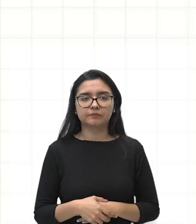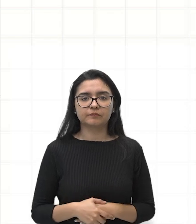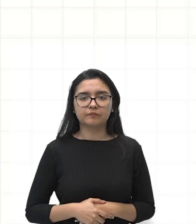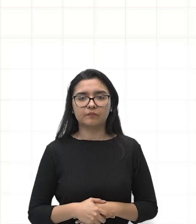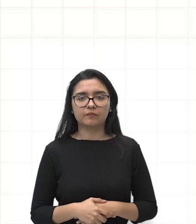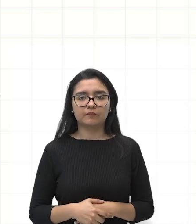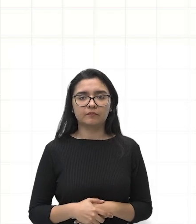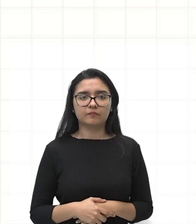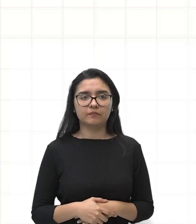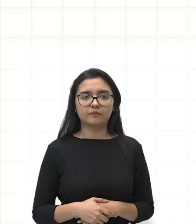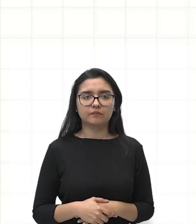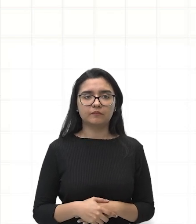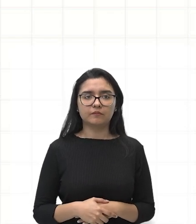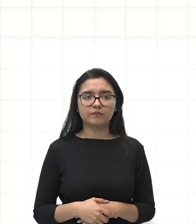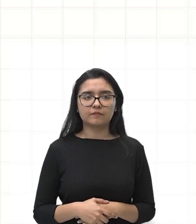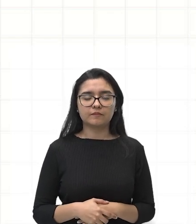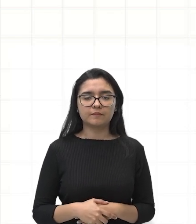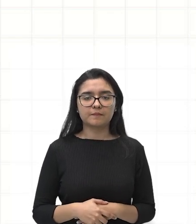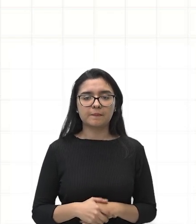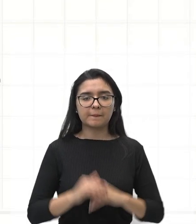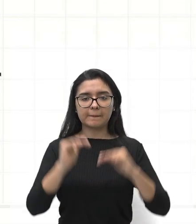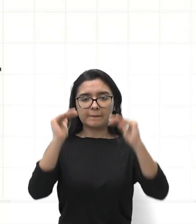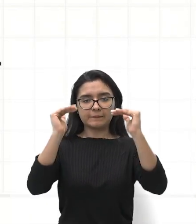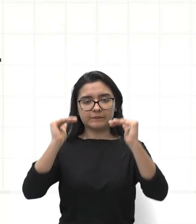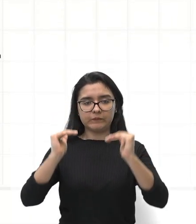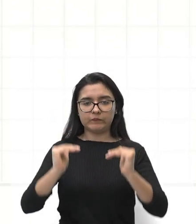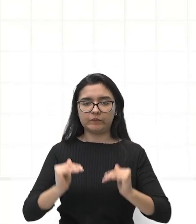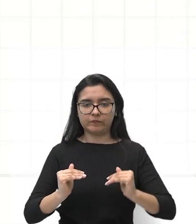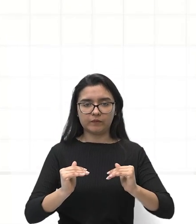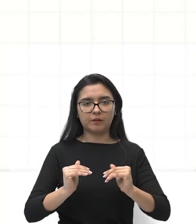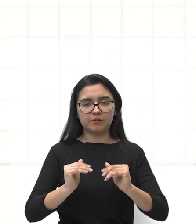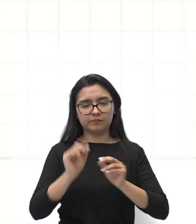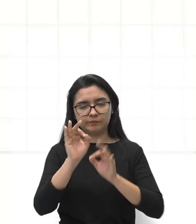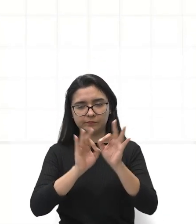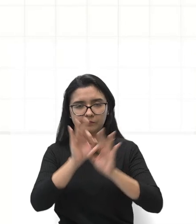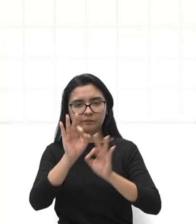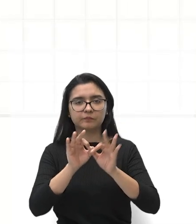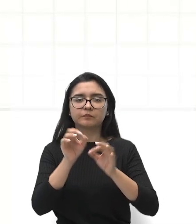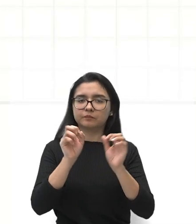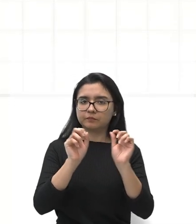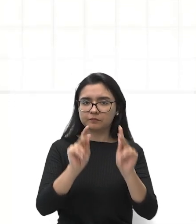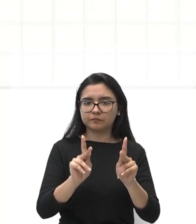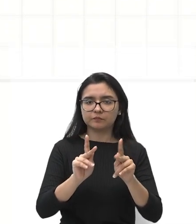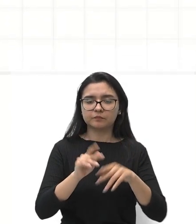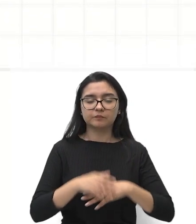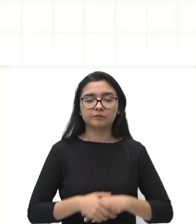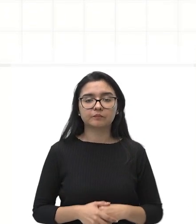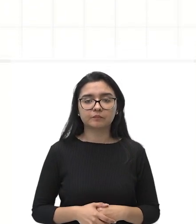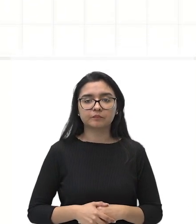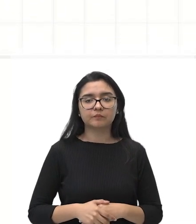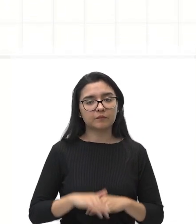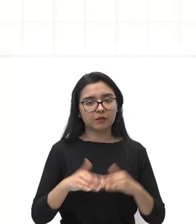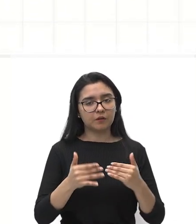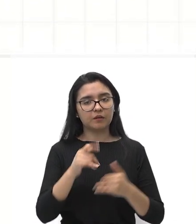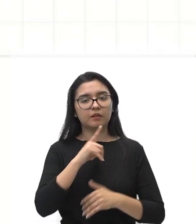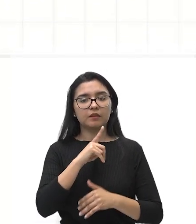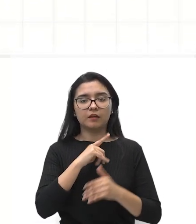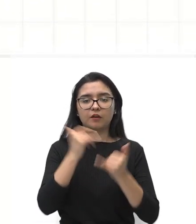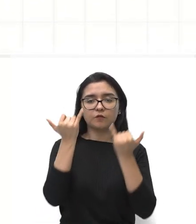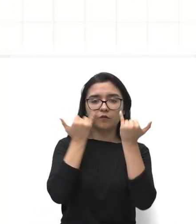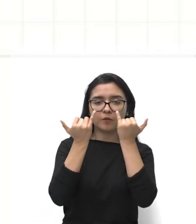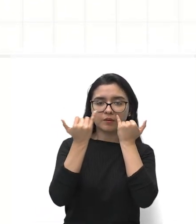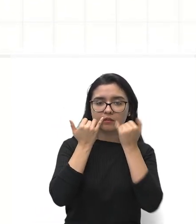aqui embaixo, vamos ganhar um espaço aqui, tá bom? Fica melhor para a gente fazer o cálculo. Já lemos a questão, temos aqui os dados, né? Conta de